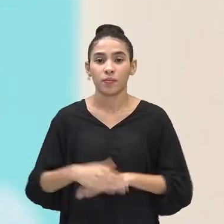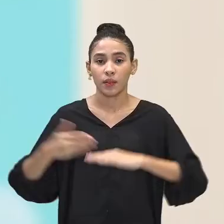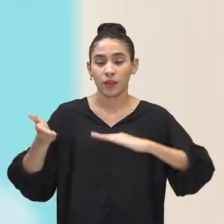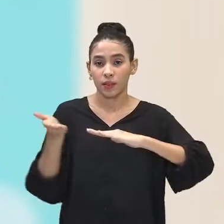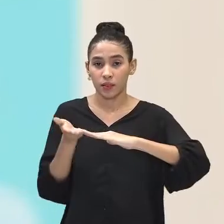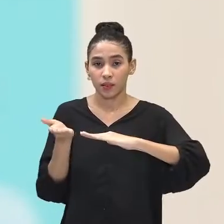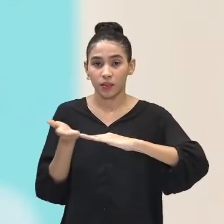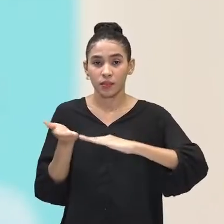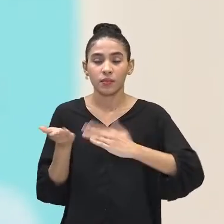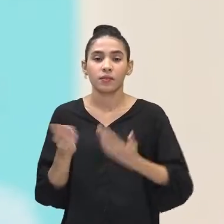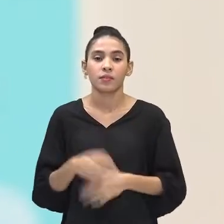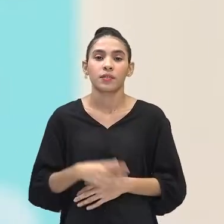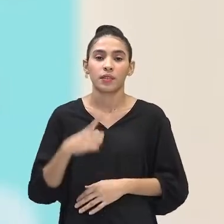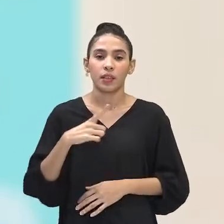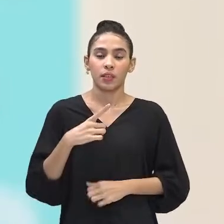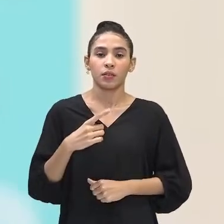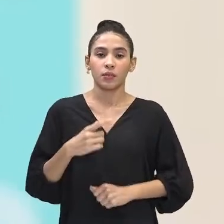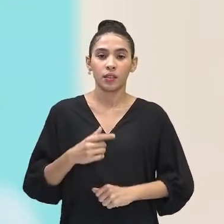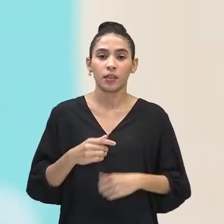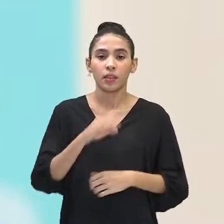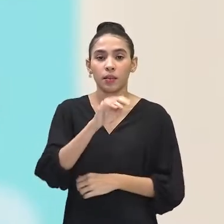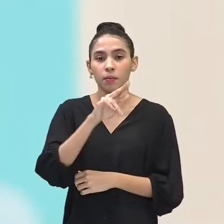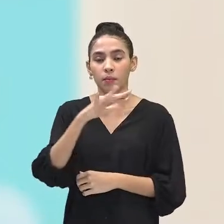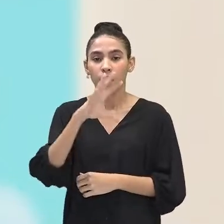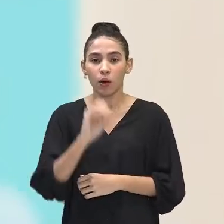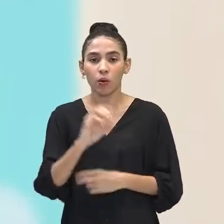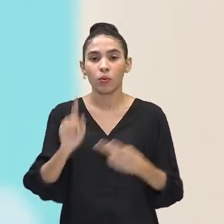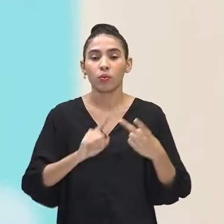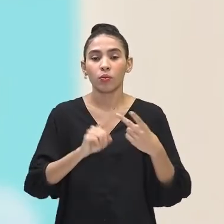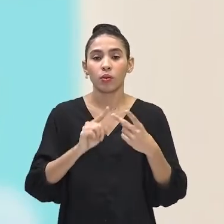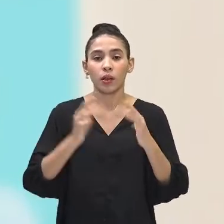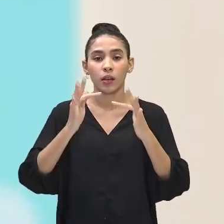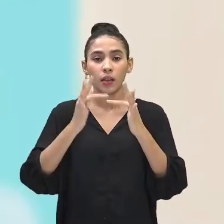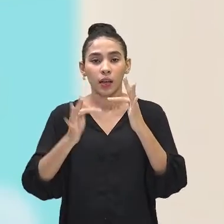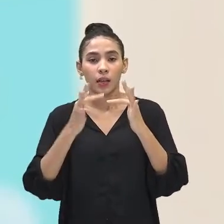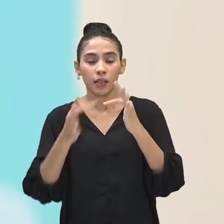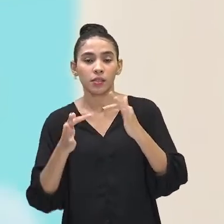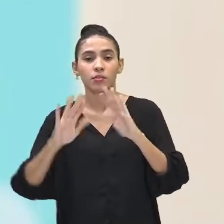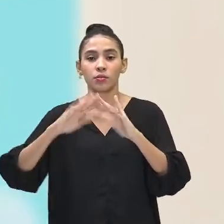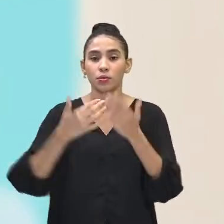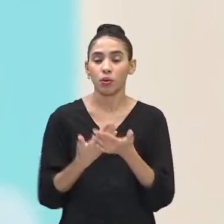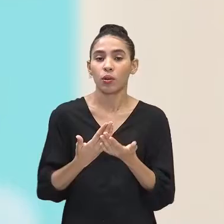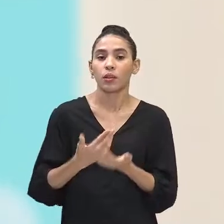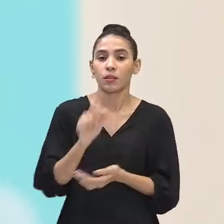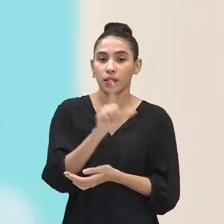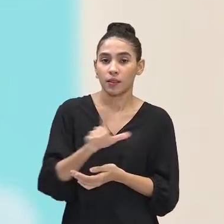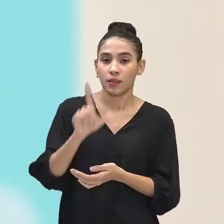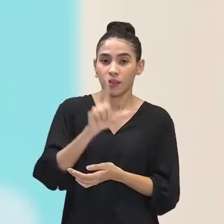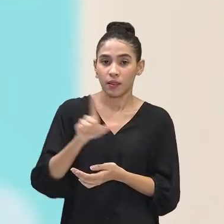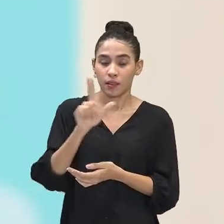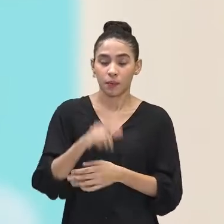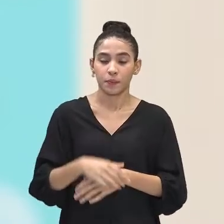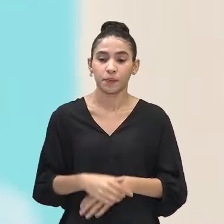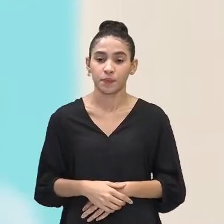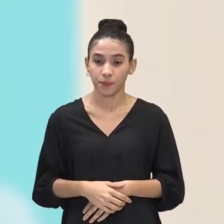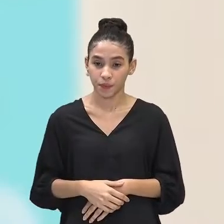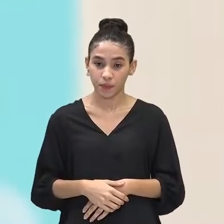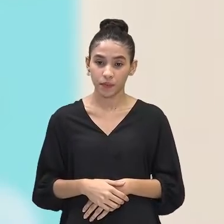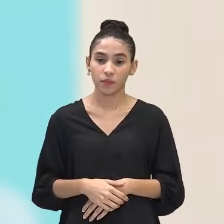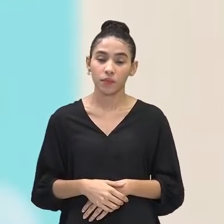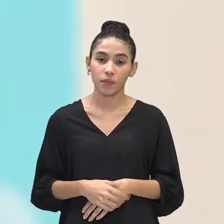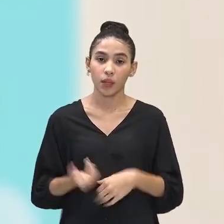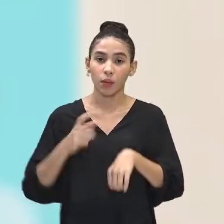que entram aí o barroco, o arcadismo, não é? As escolas literárias que eu acabei de citar. Então,